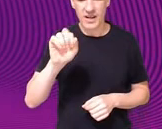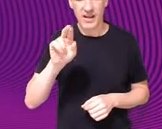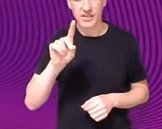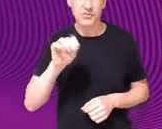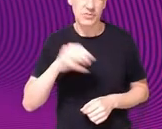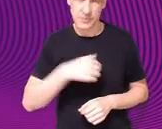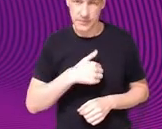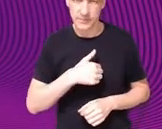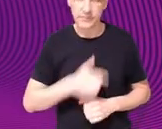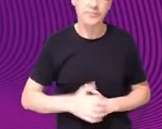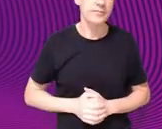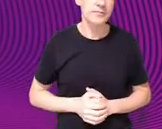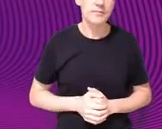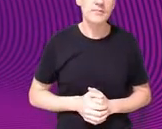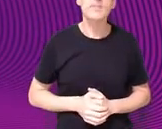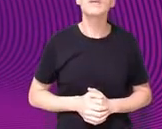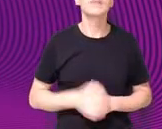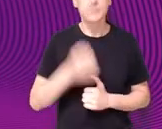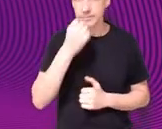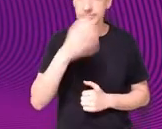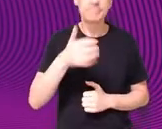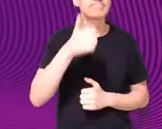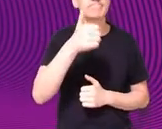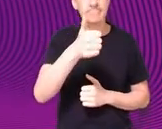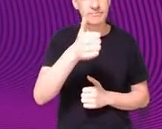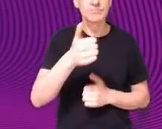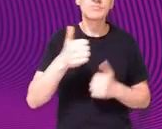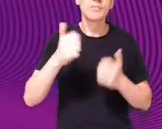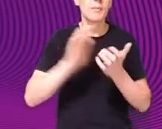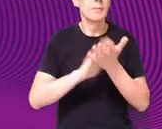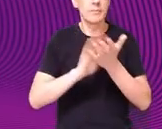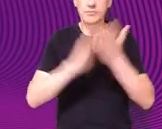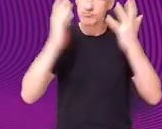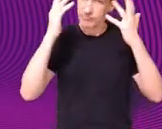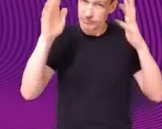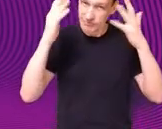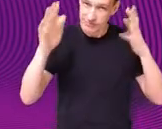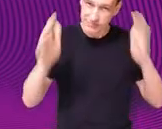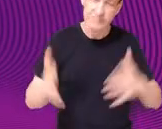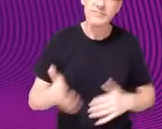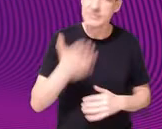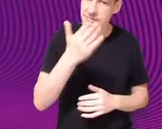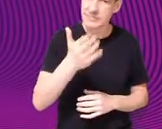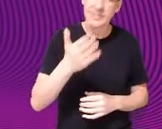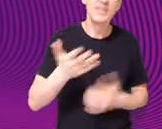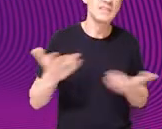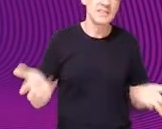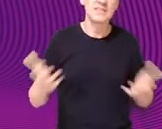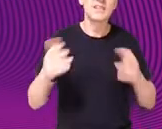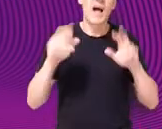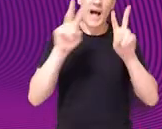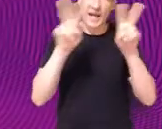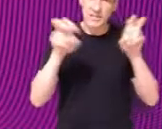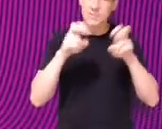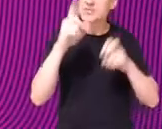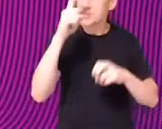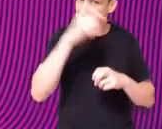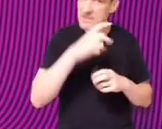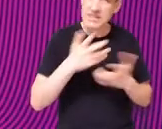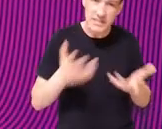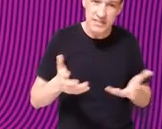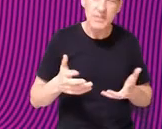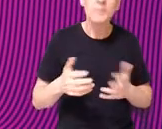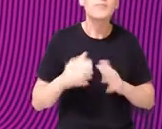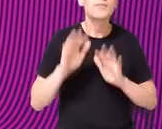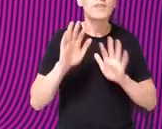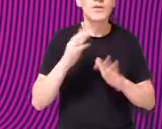Ô Monteiro, parabéns aí, um caso bem estudado e complexo, mas eu acho que o Pedro e o